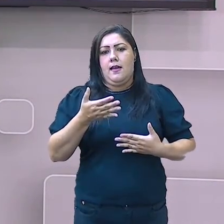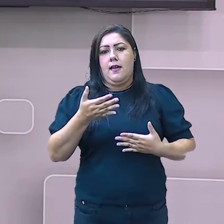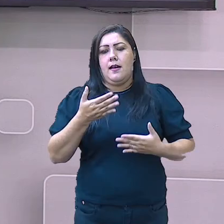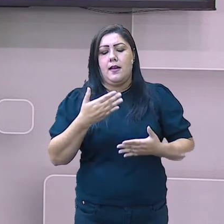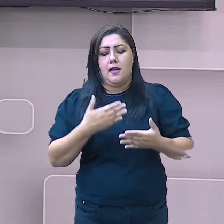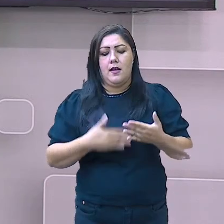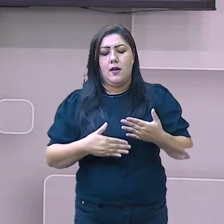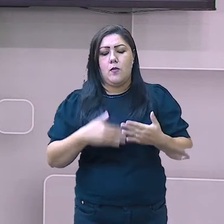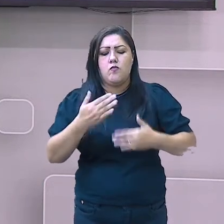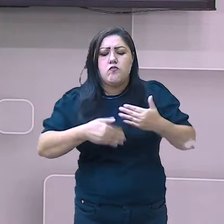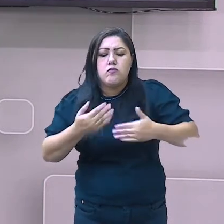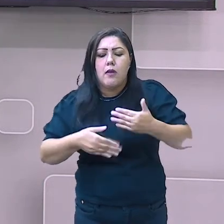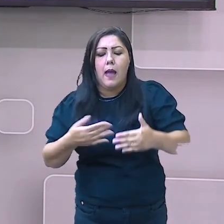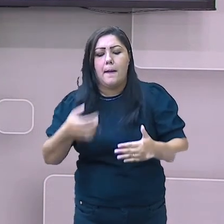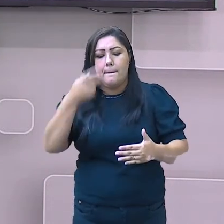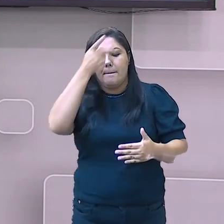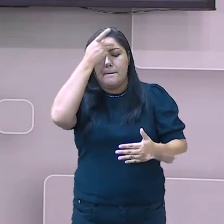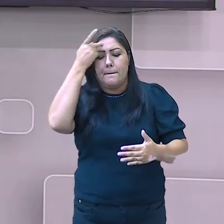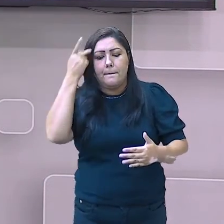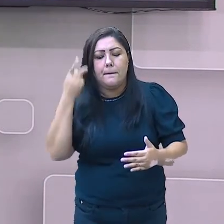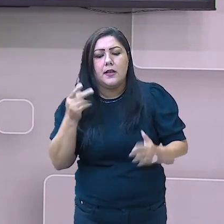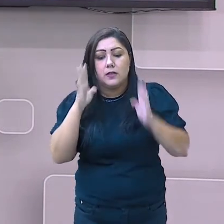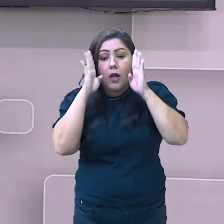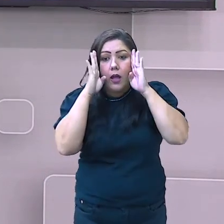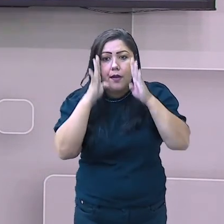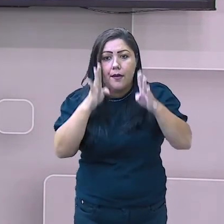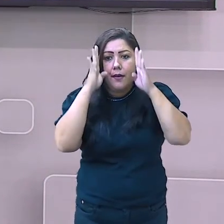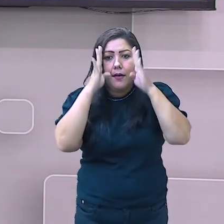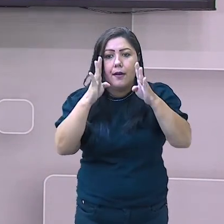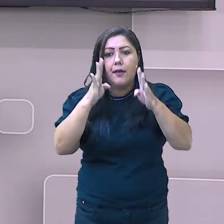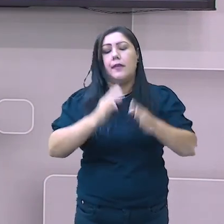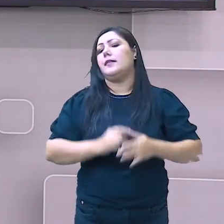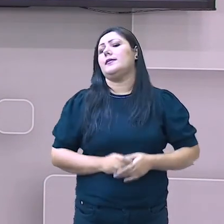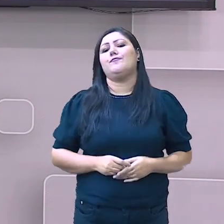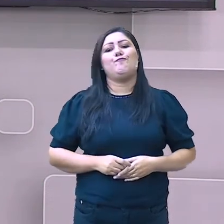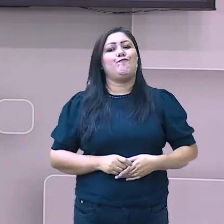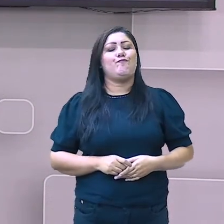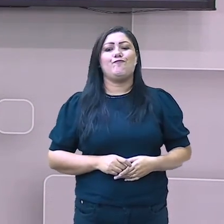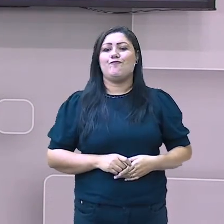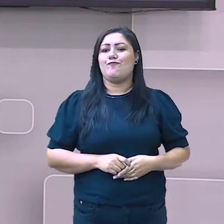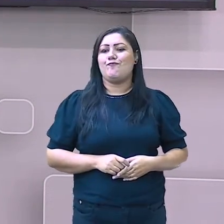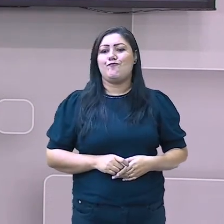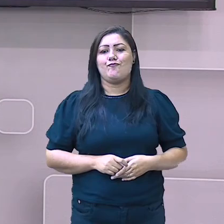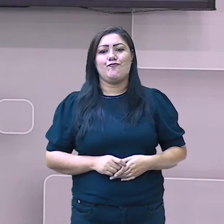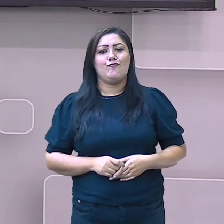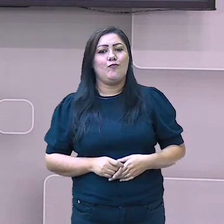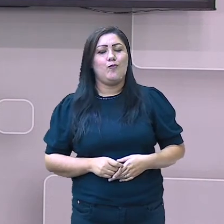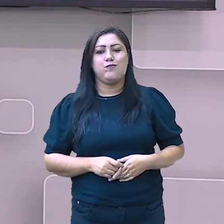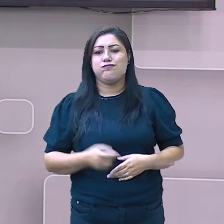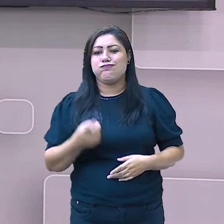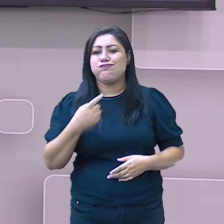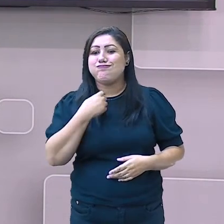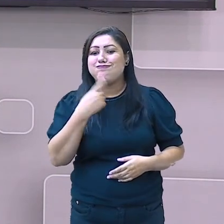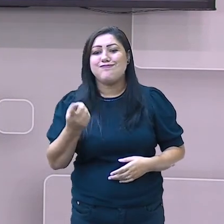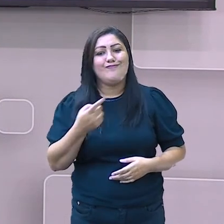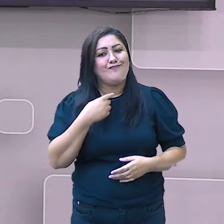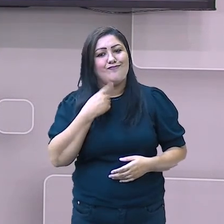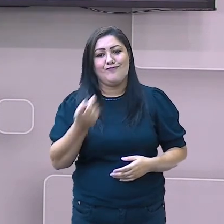geração doutrinada, não funciona, não funcionou em nenhum país.